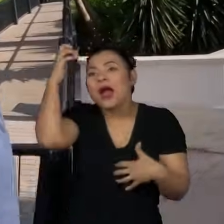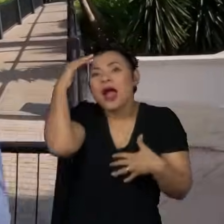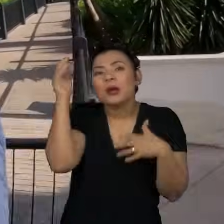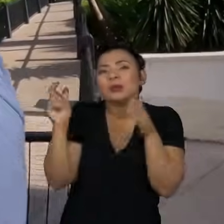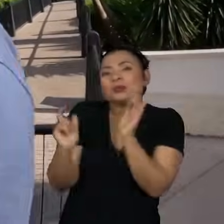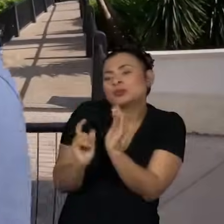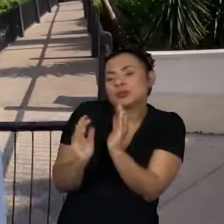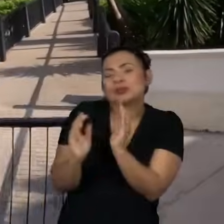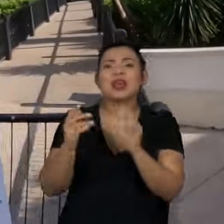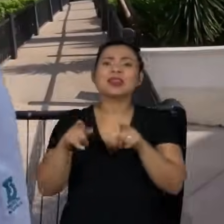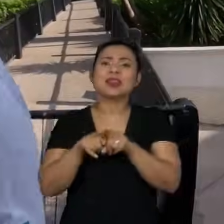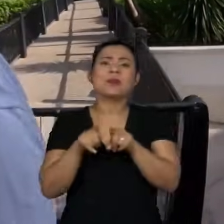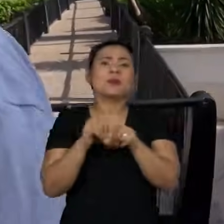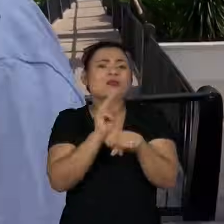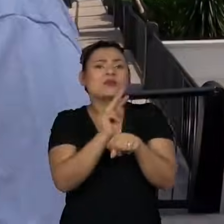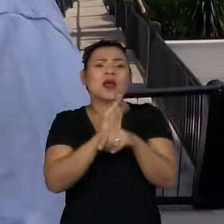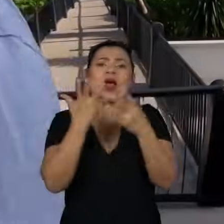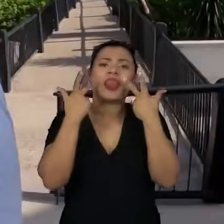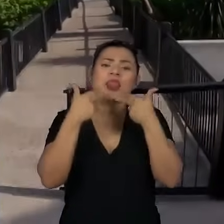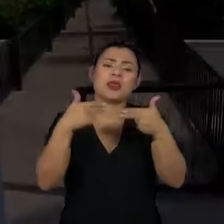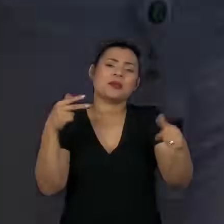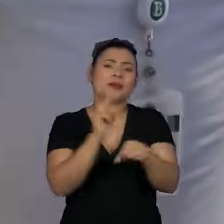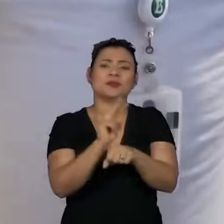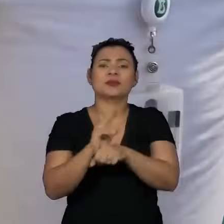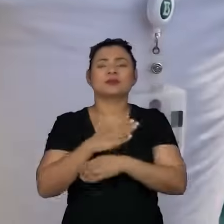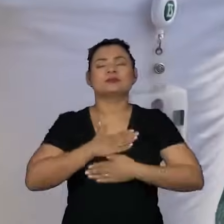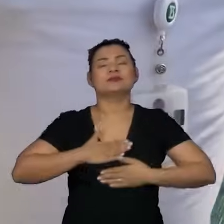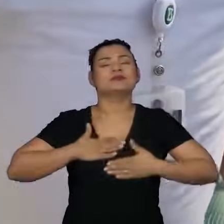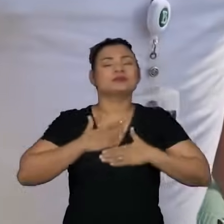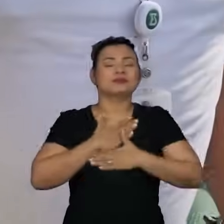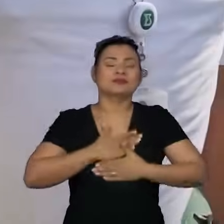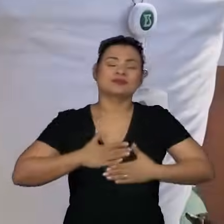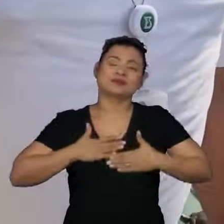aqui, nossos bichos, cuidar. É gratificante.